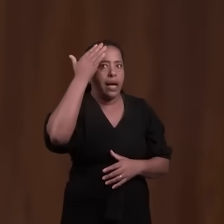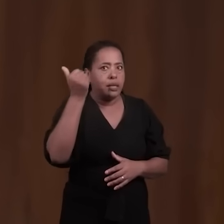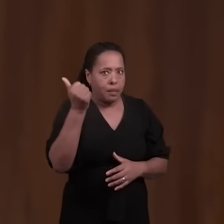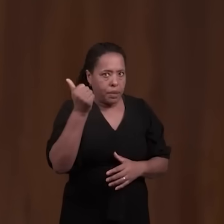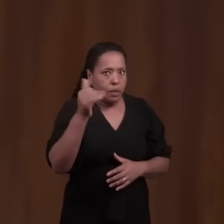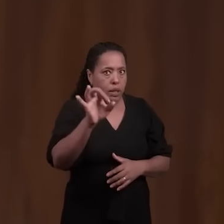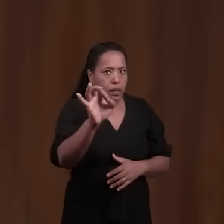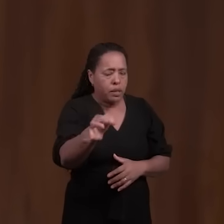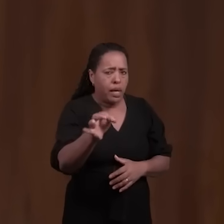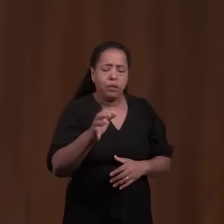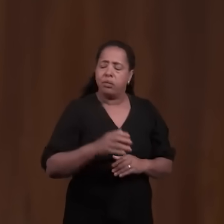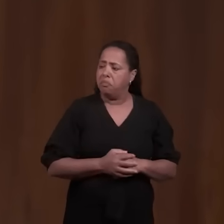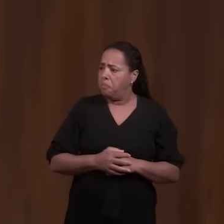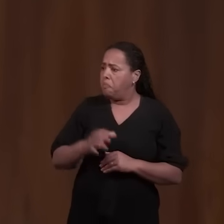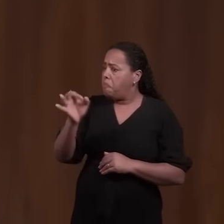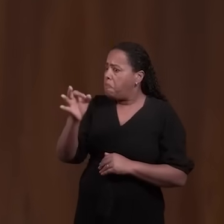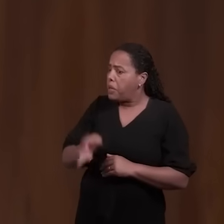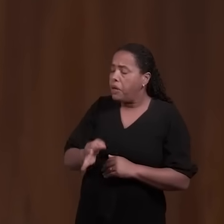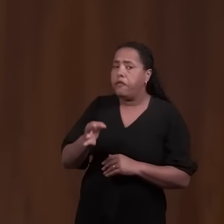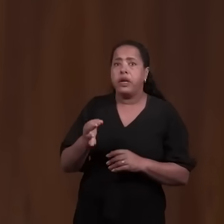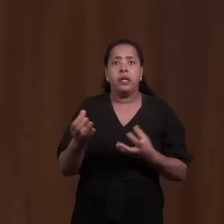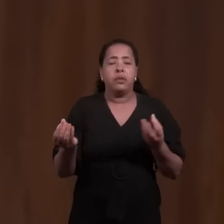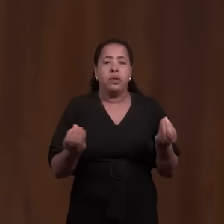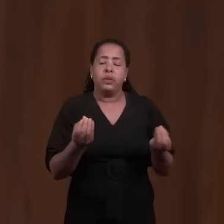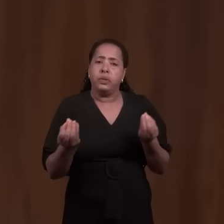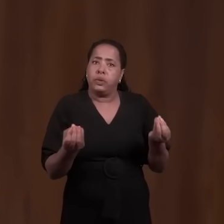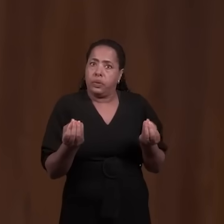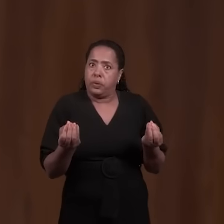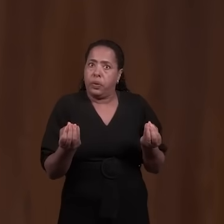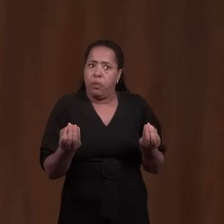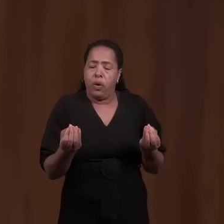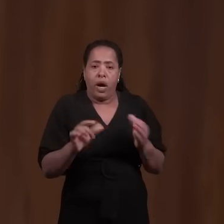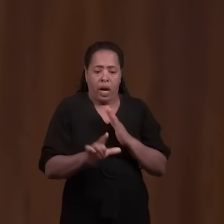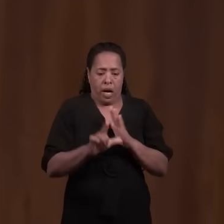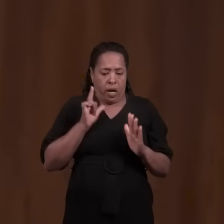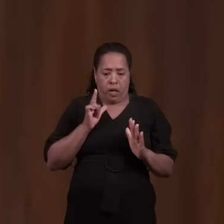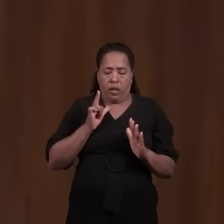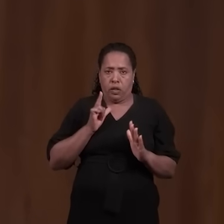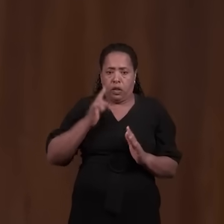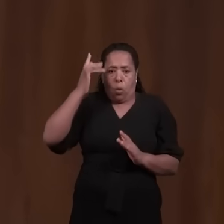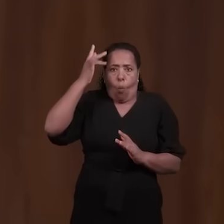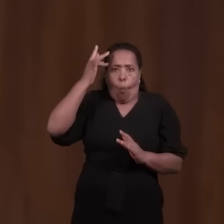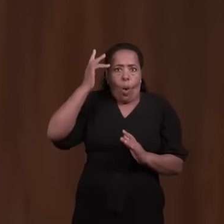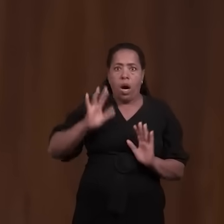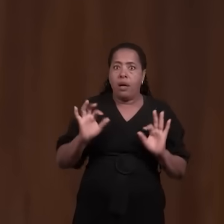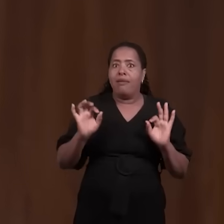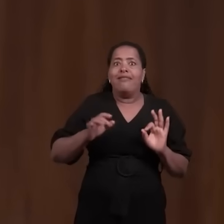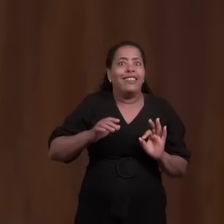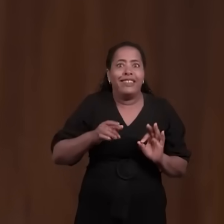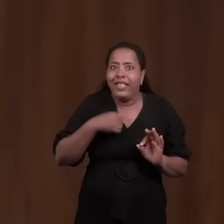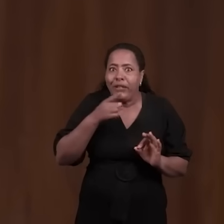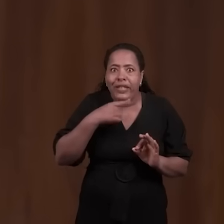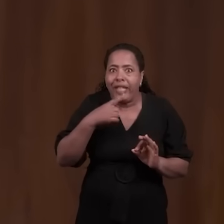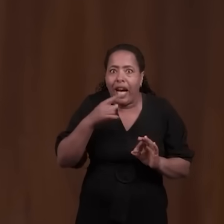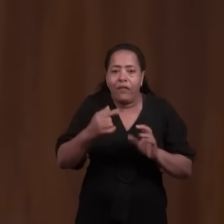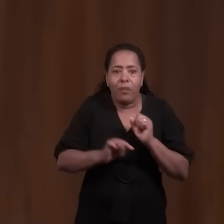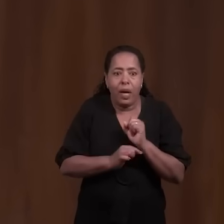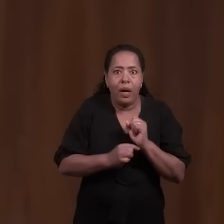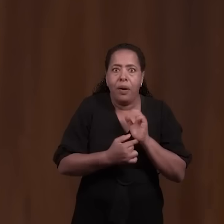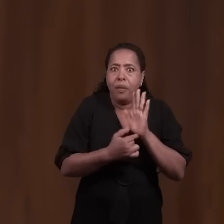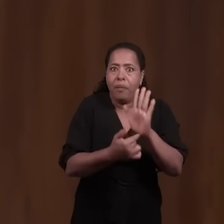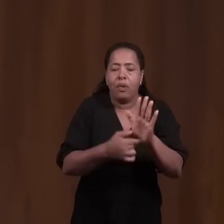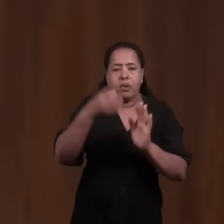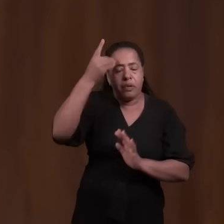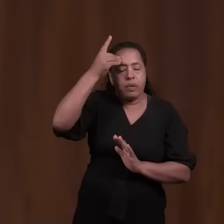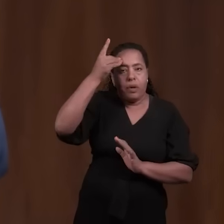a sabedoria. Mas, Gilson, isso é perfeito. Como é que você não tinha condição nenhuma de você entregar essa visão